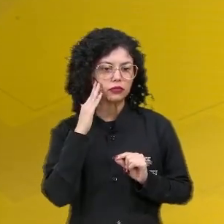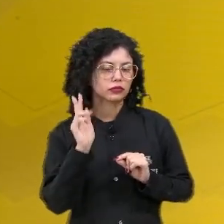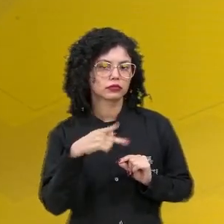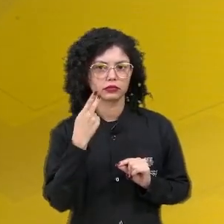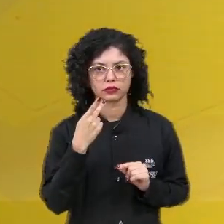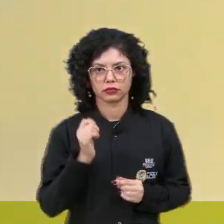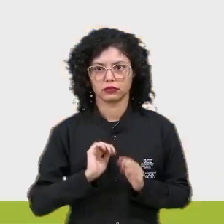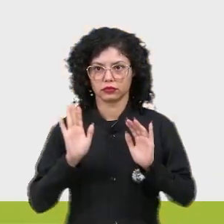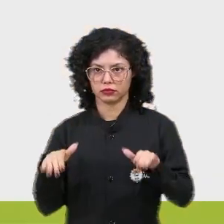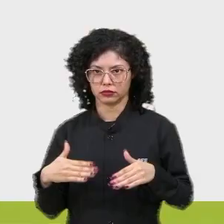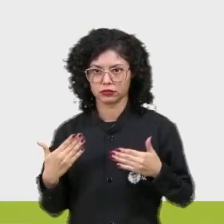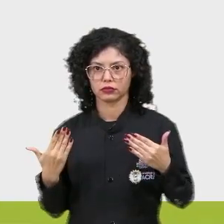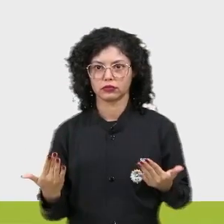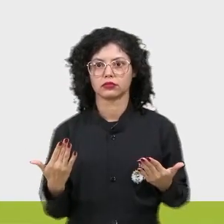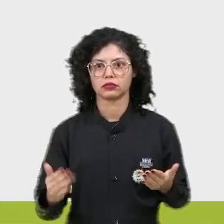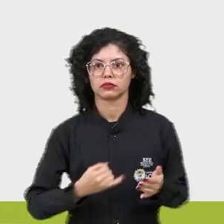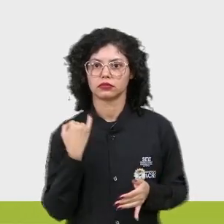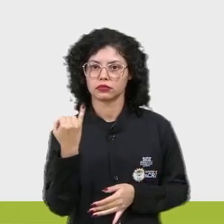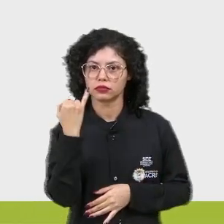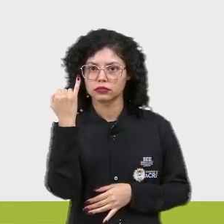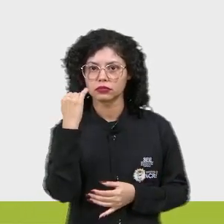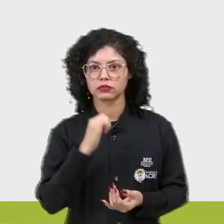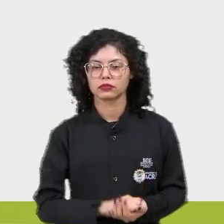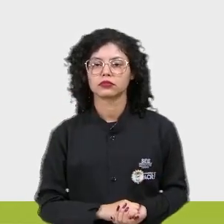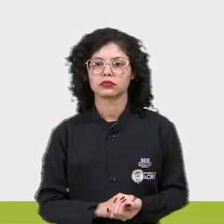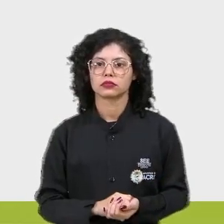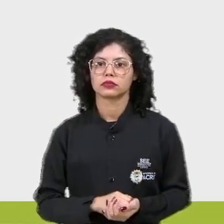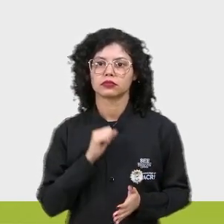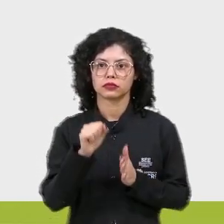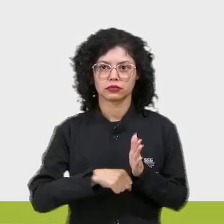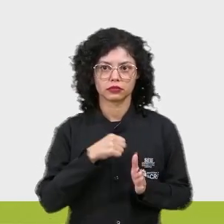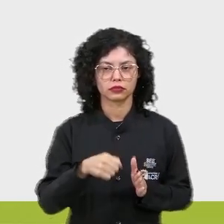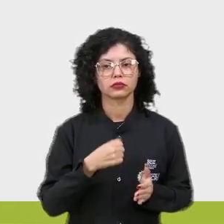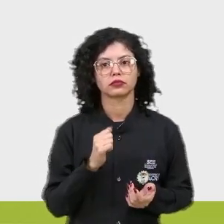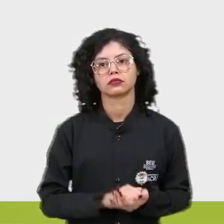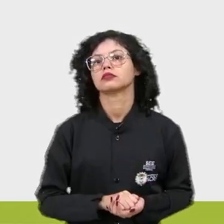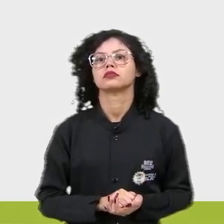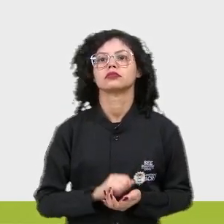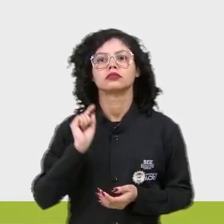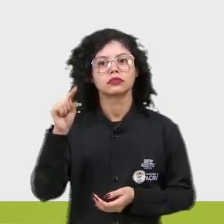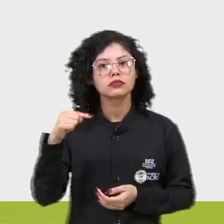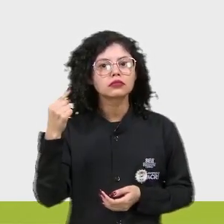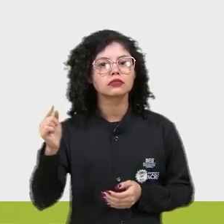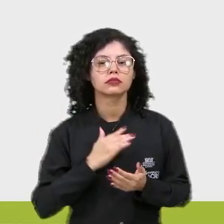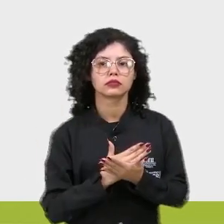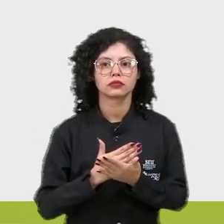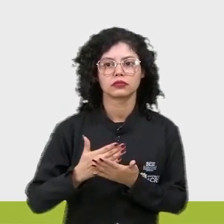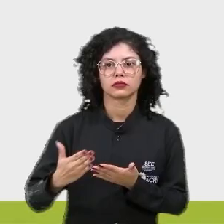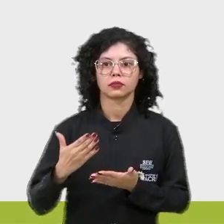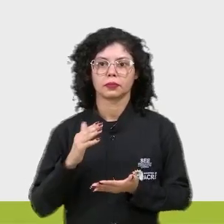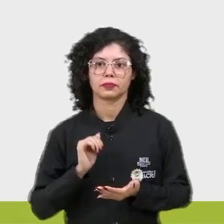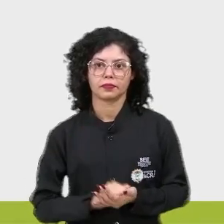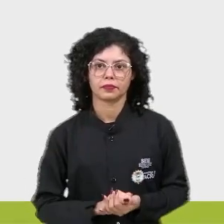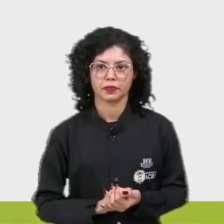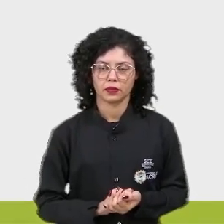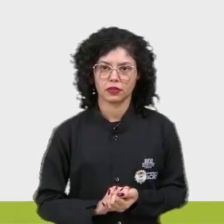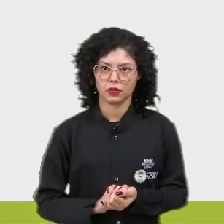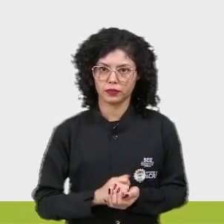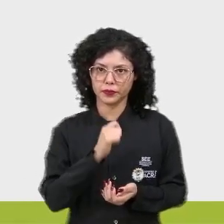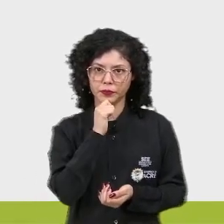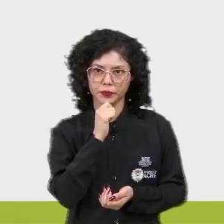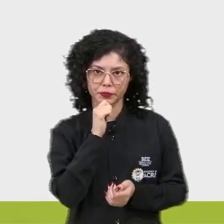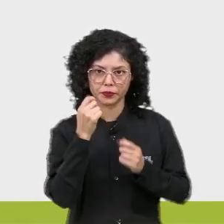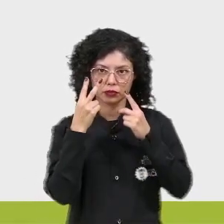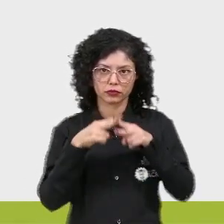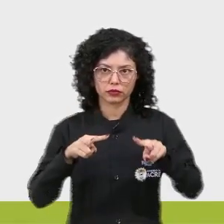falar sobre quais são os principais modais de transporte. Então, lá nas séries iniciais, vocês começam vendo